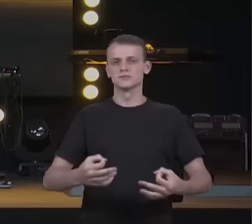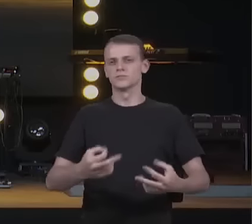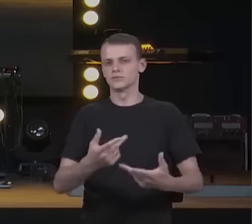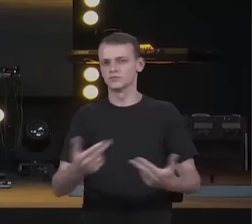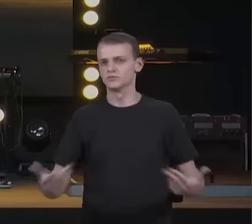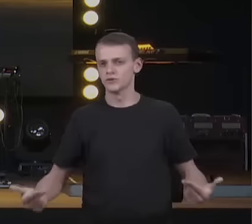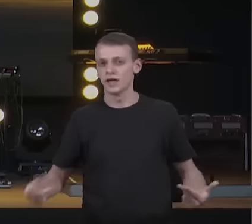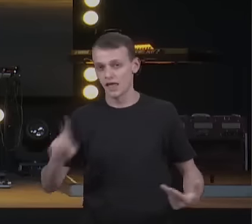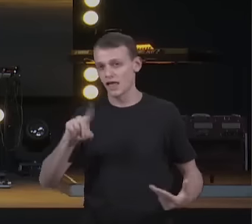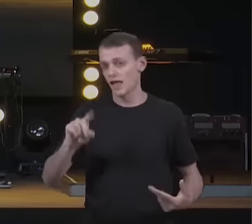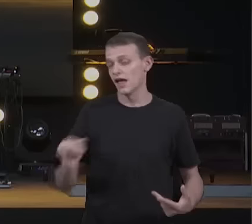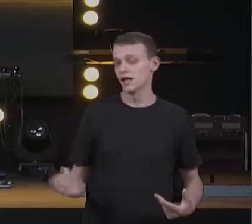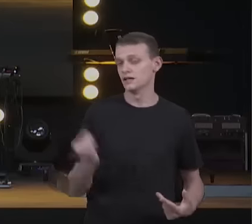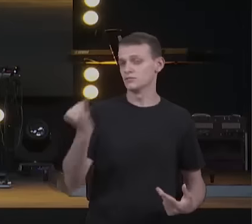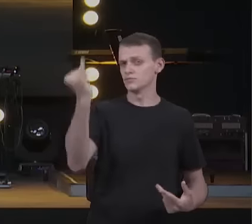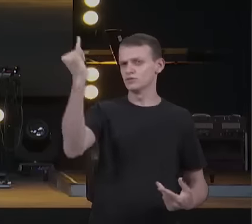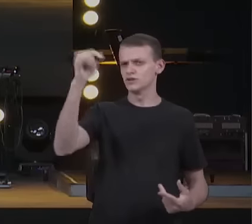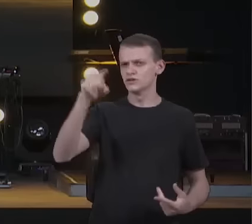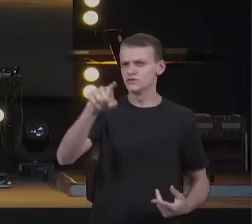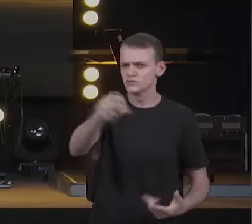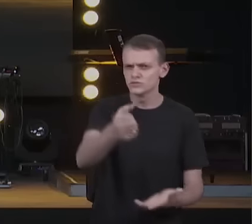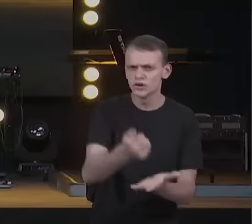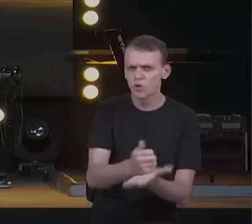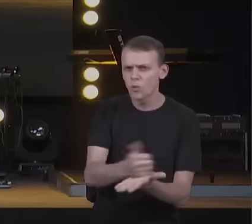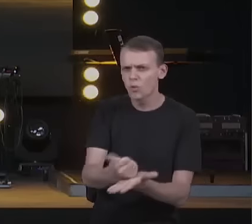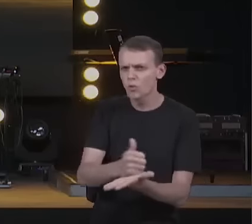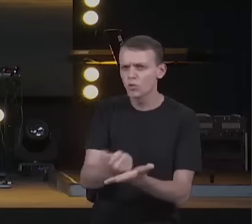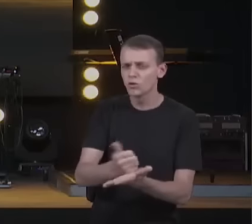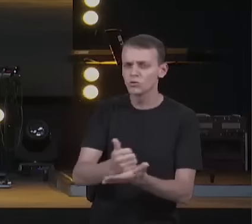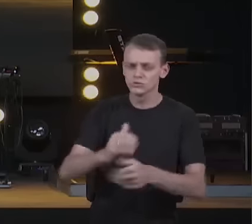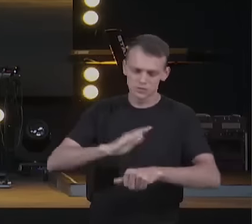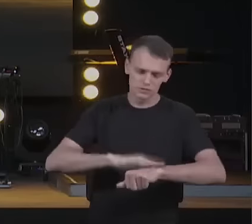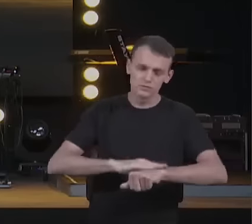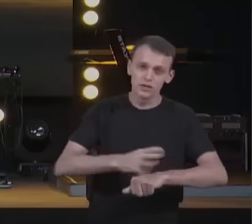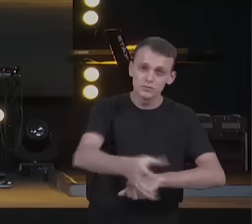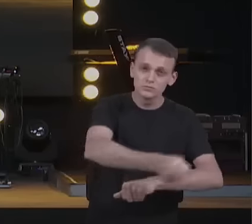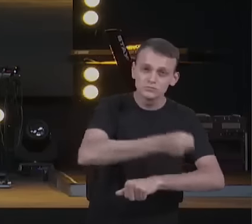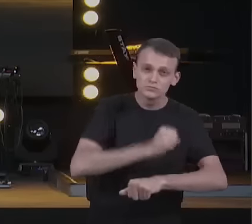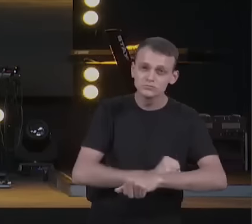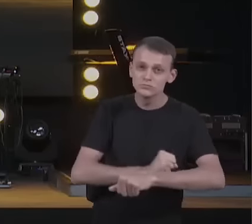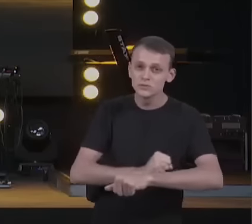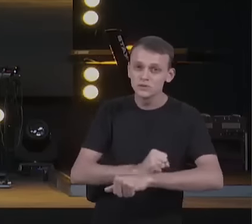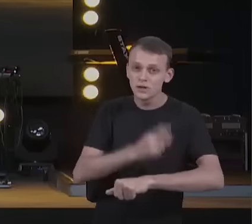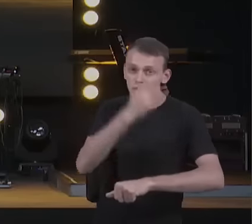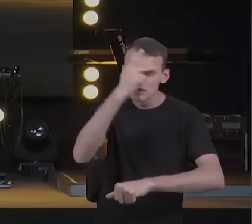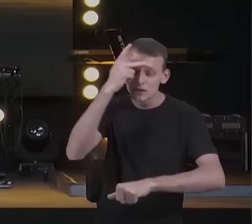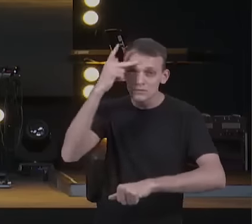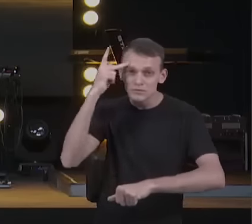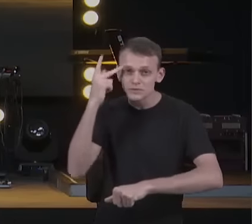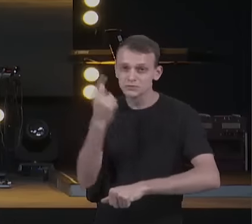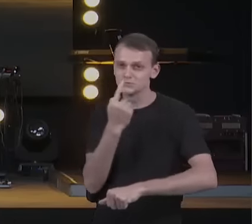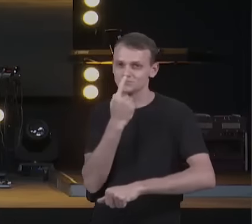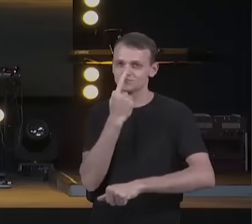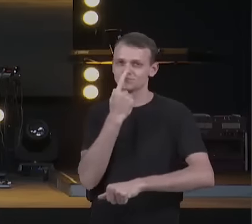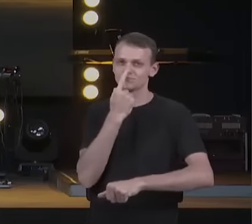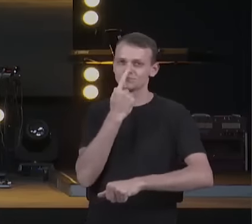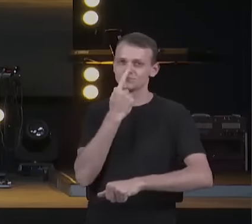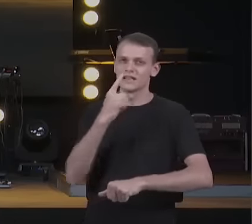Mas é importante você controlar a sua atmosfera. Pessoas íntimas lhe influenciam demais.